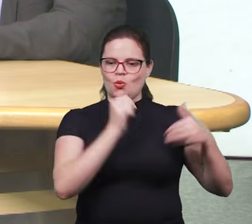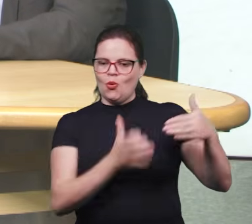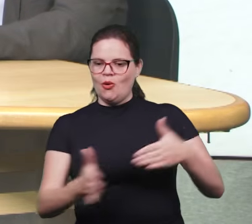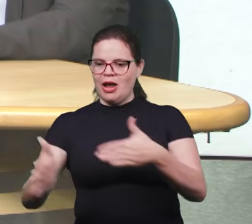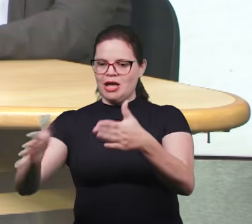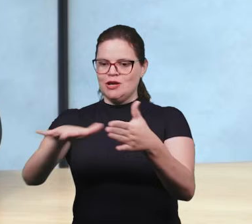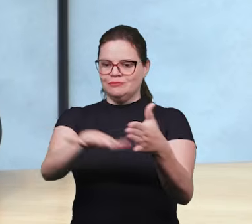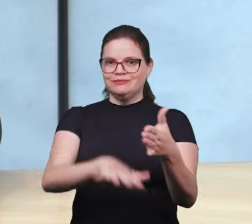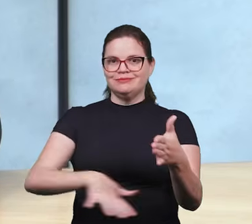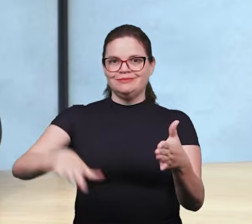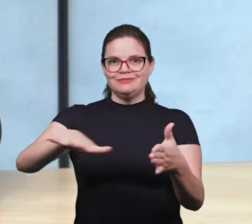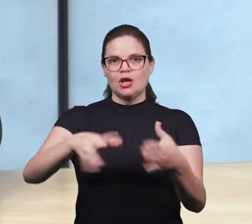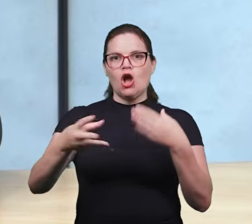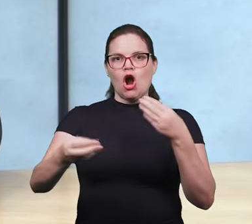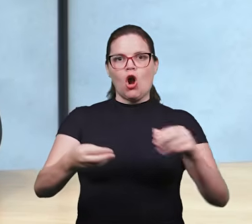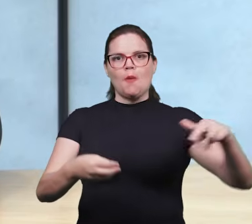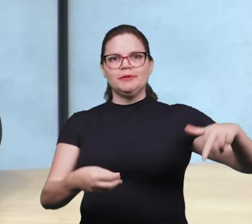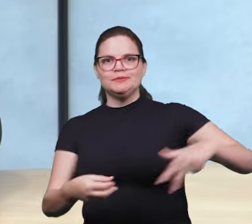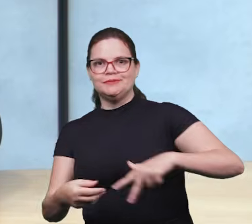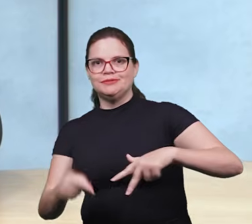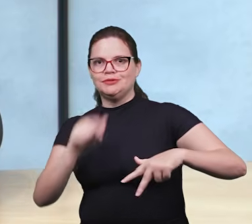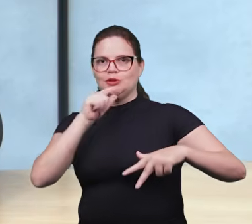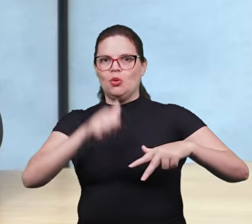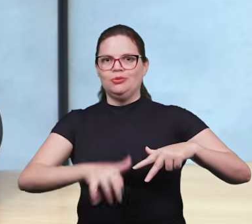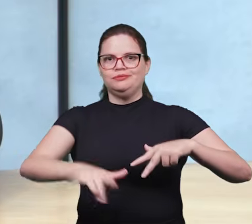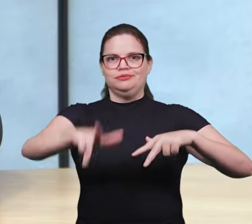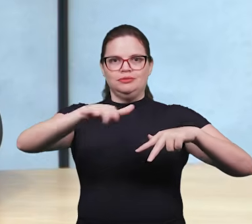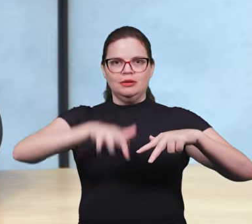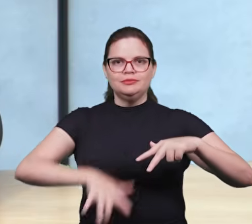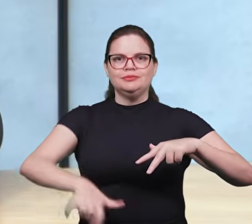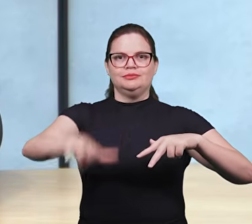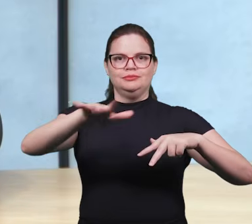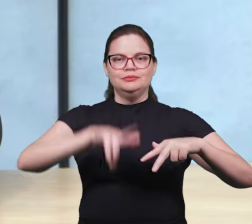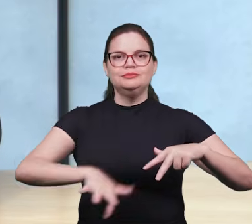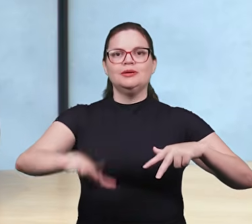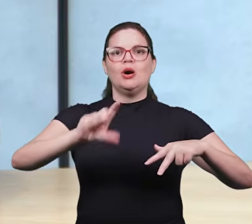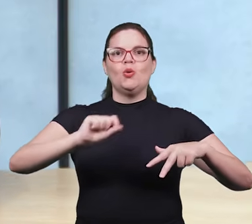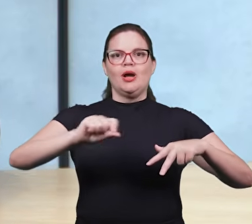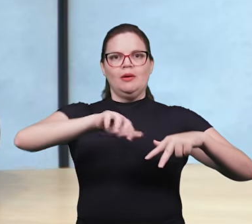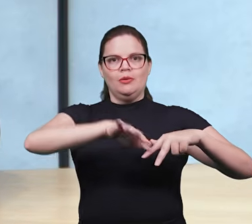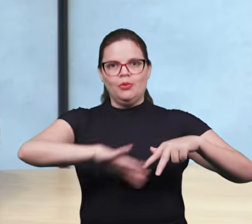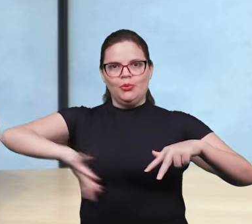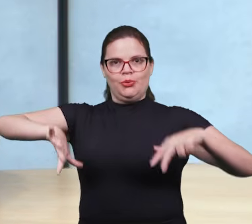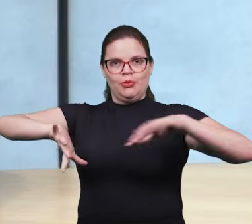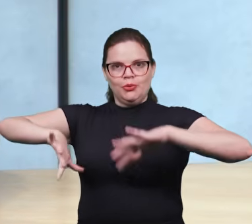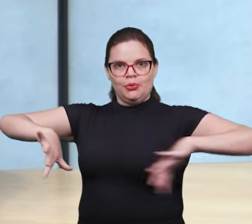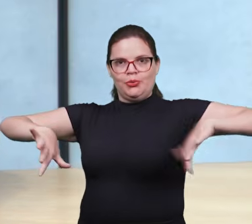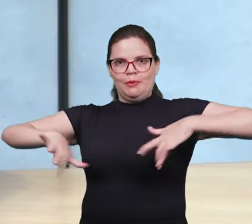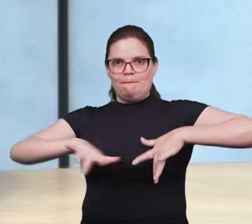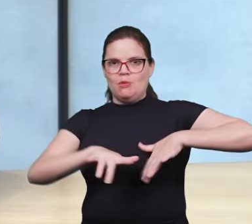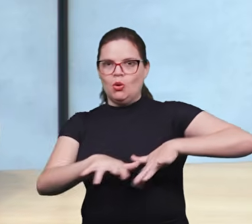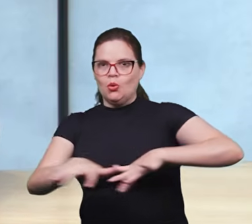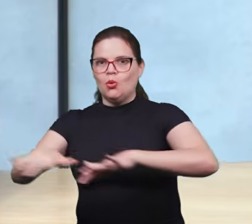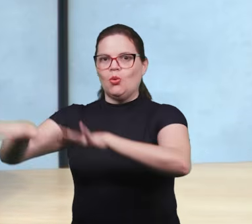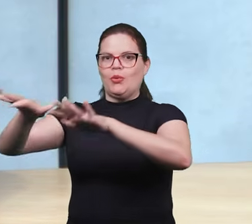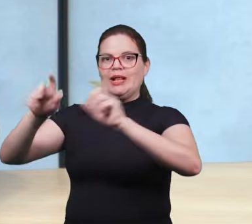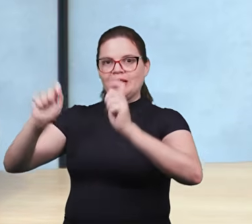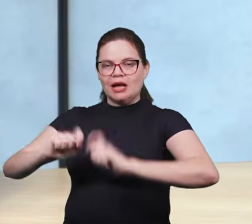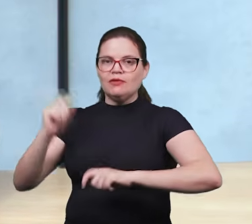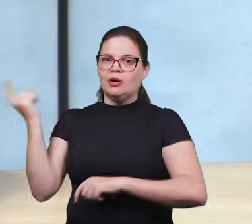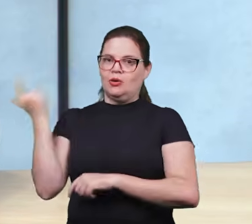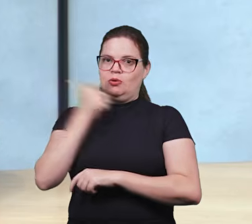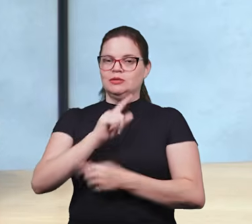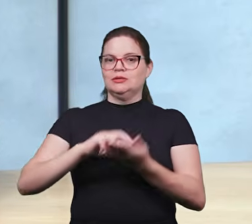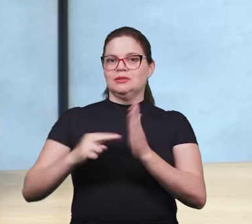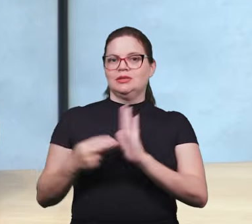Rio Jordão, que fala da operação do Espírito Santo para a entrada do povo na Terra Prometida. E